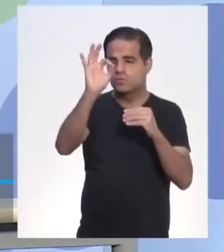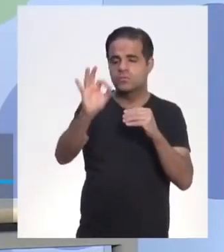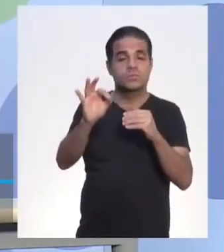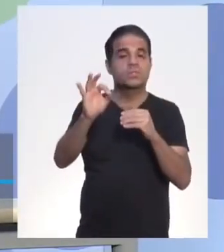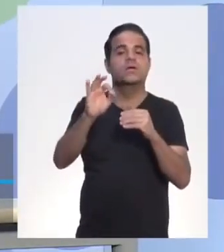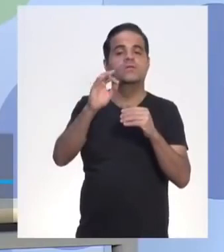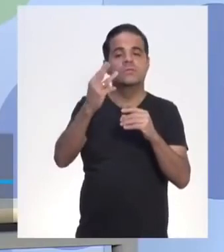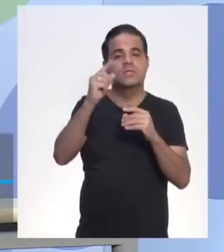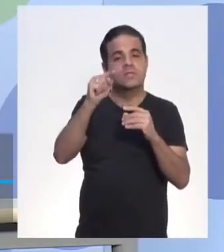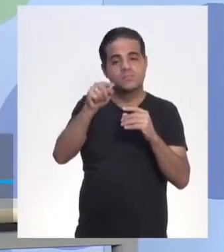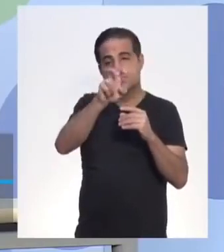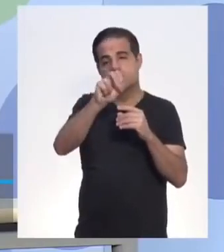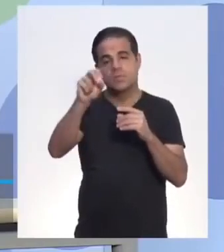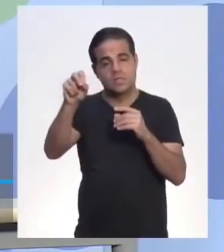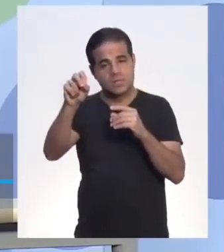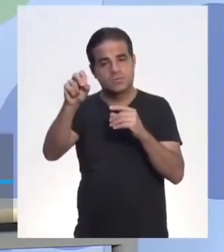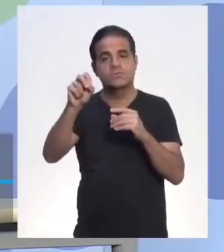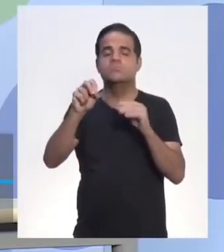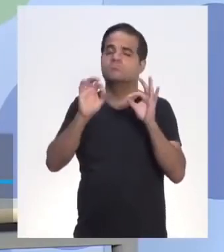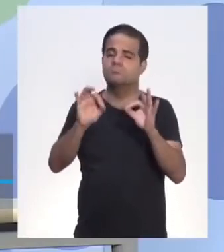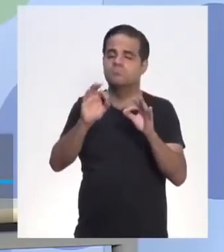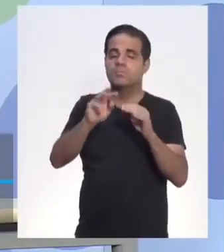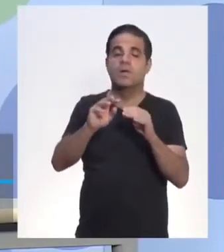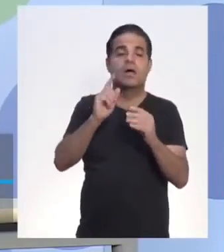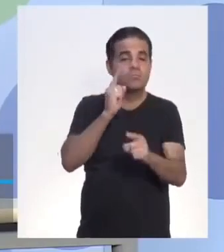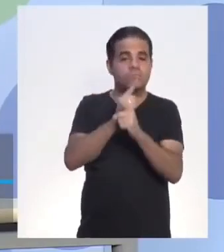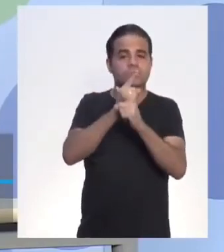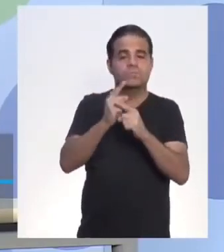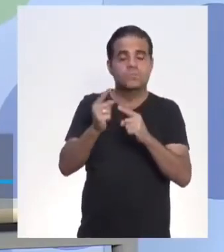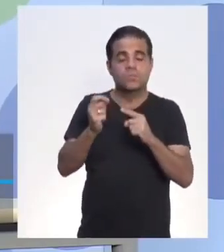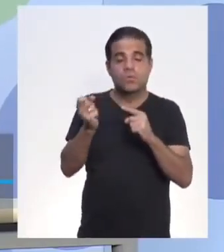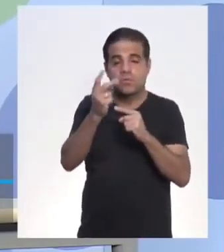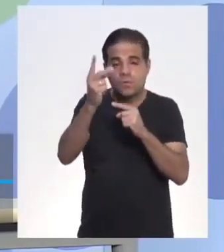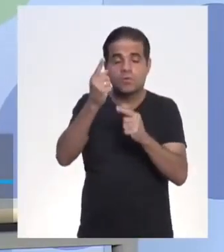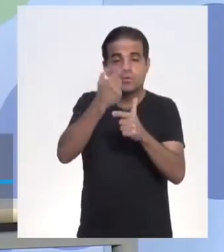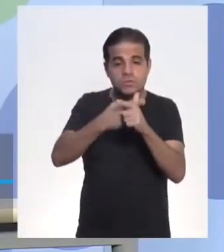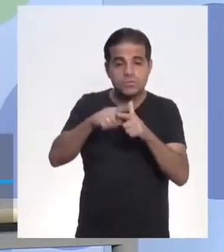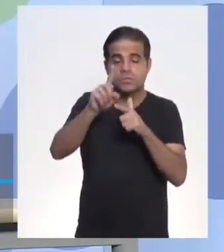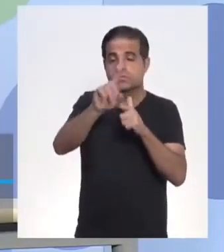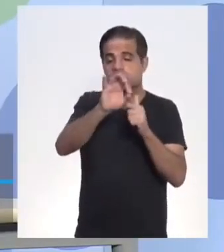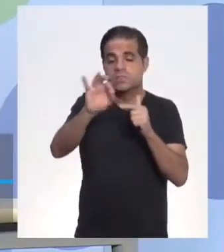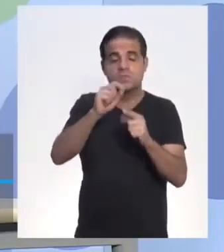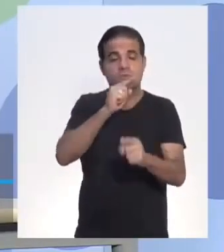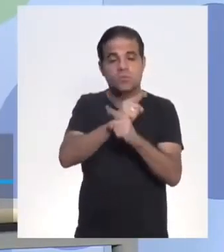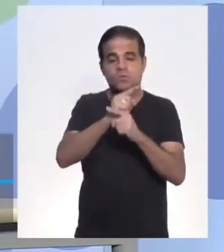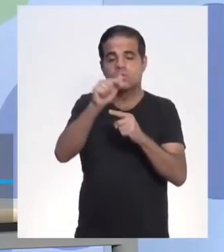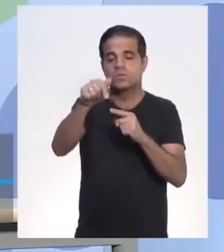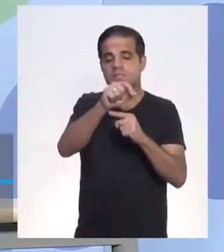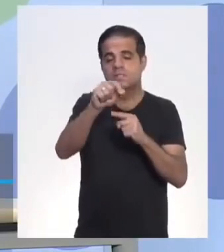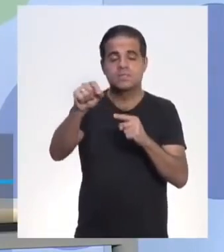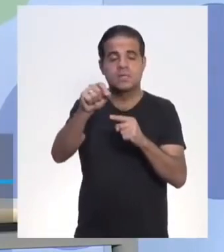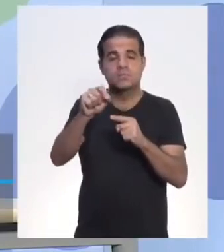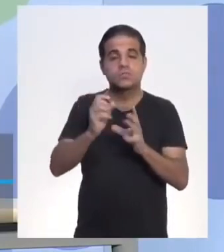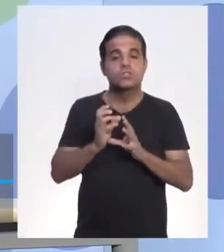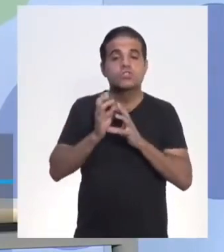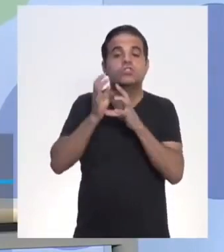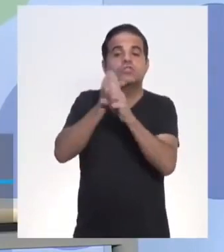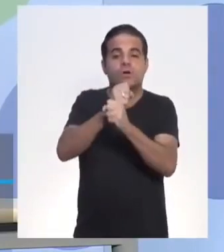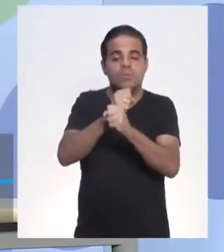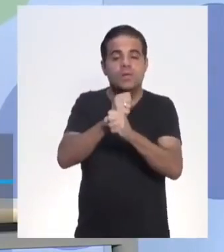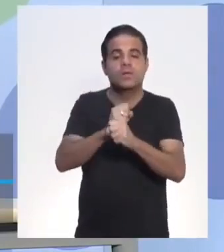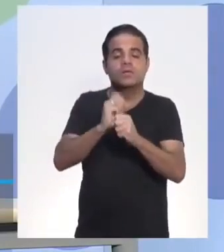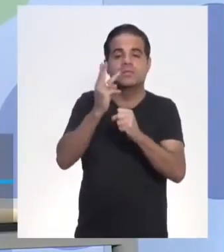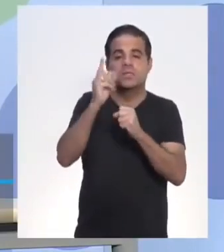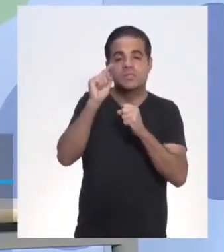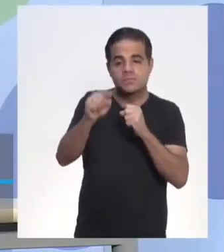de 3.500 a ele encontrou o valor dividiu por sem ele encontrou 700 somando